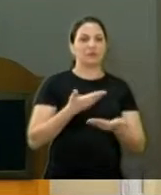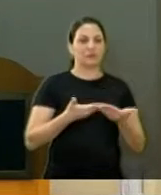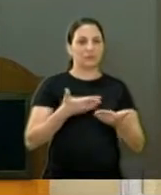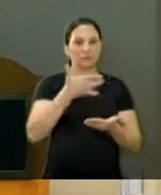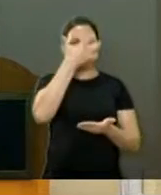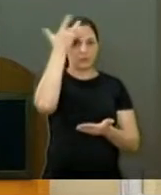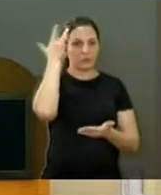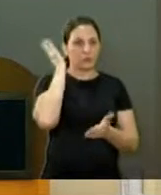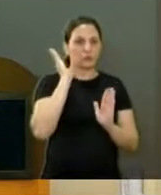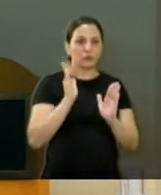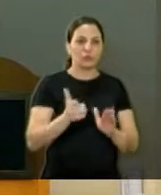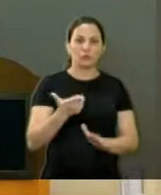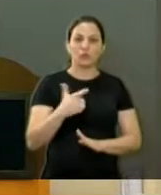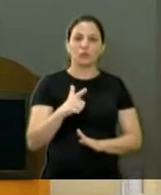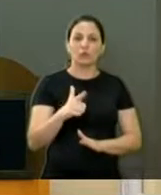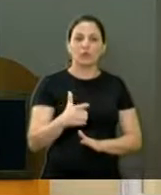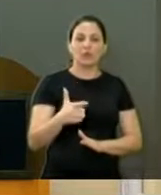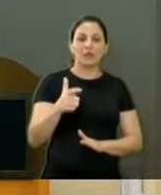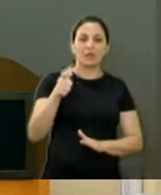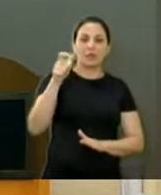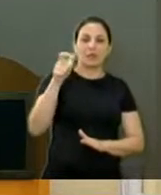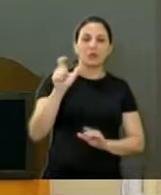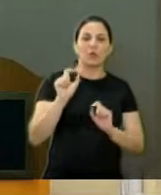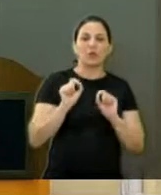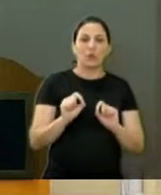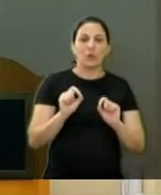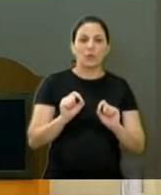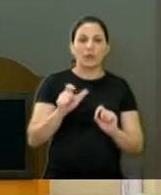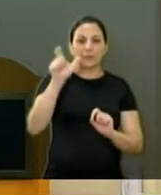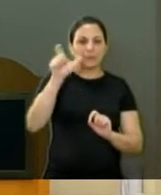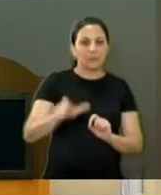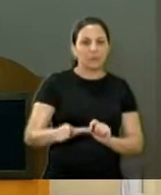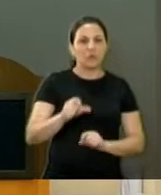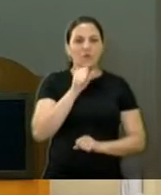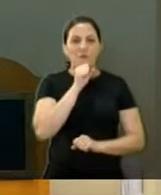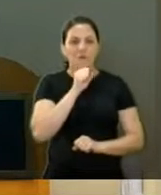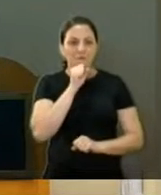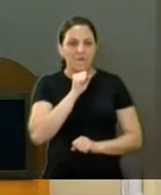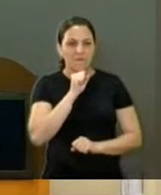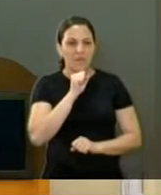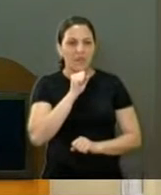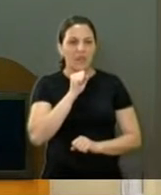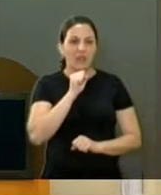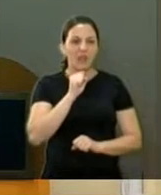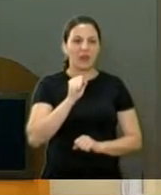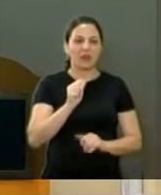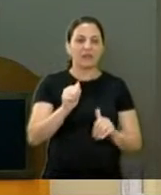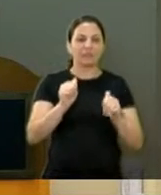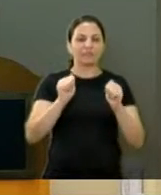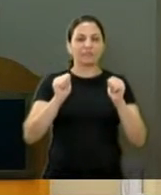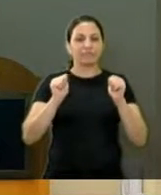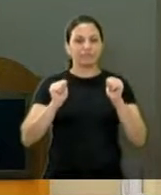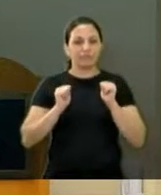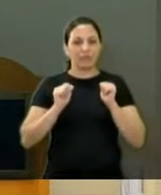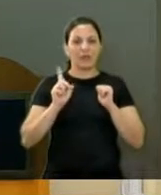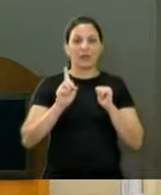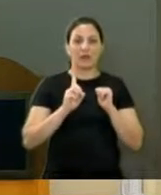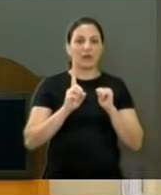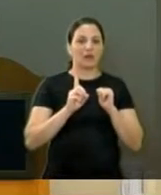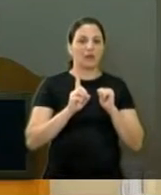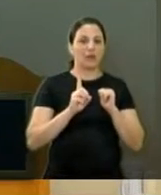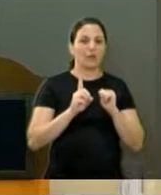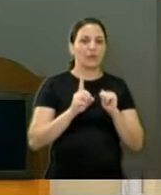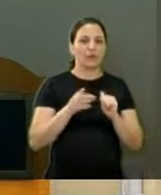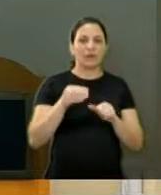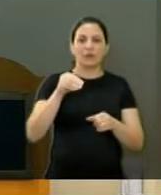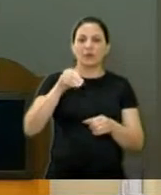hoje não tem mais aquela pessoa de idade tal que não faz mais nada eles ele está inserido